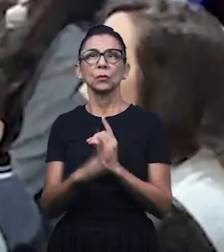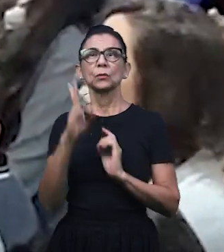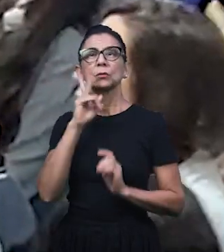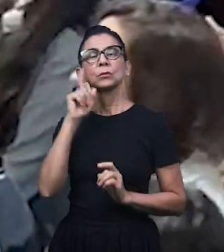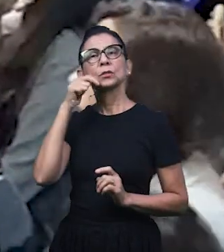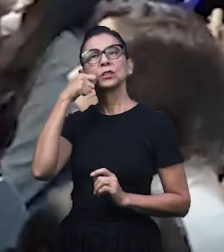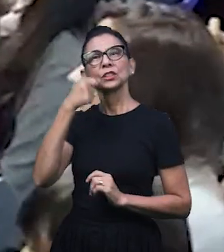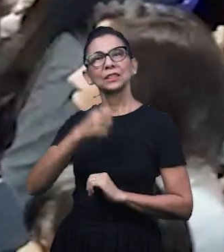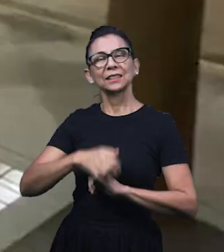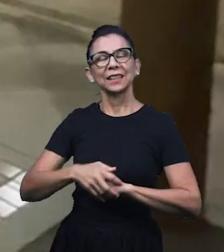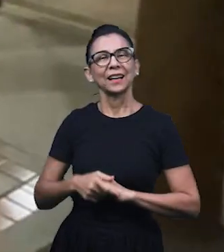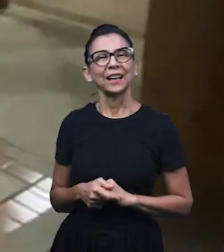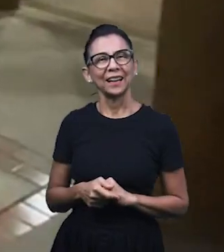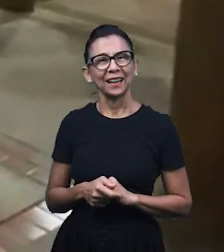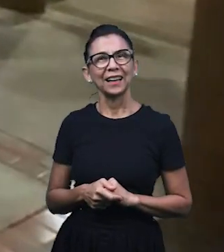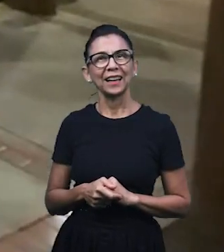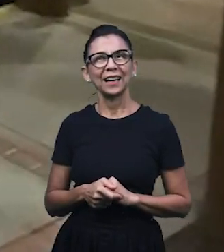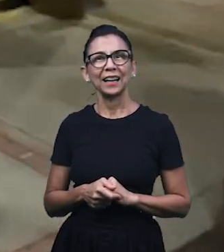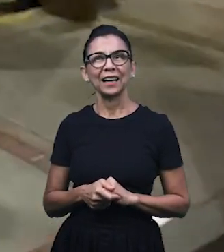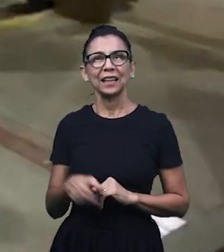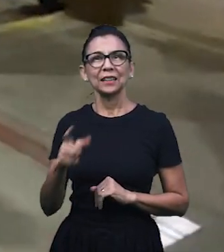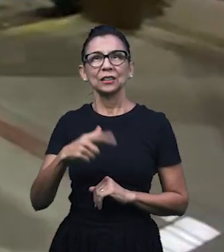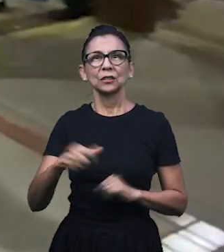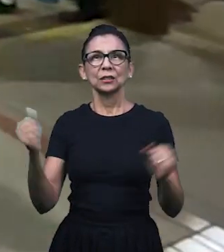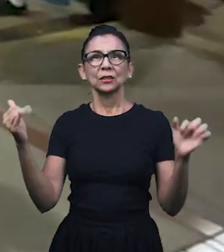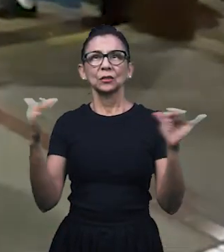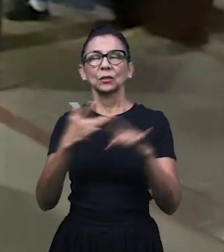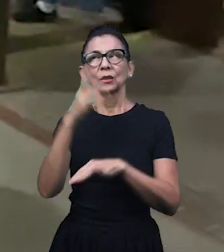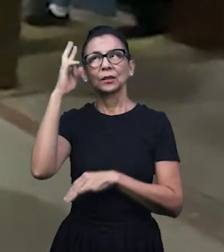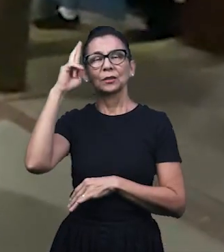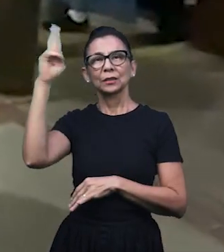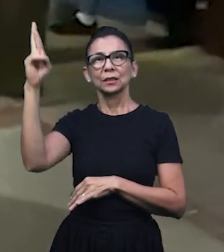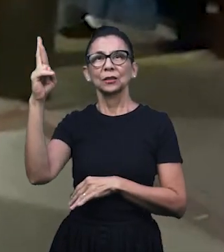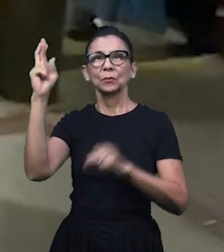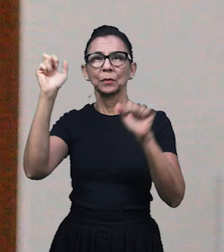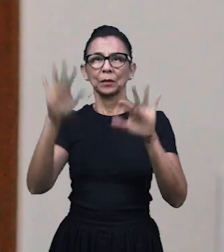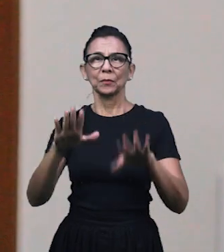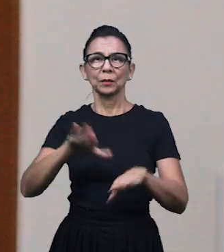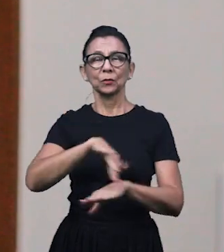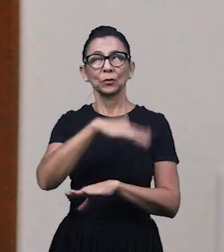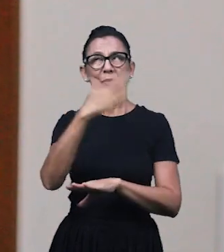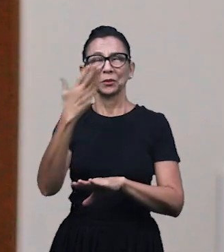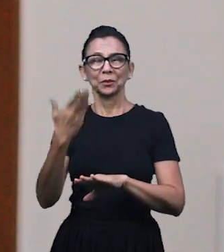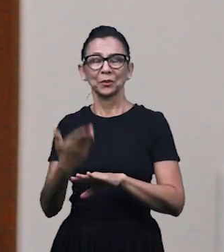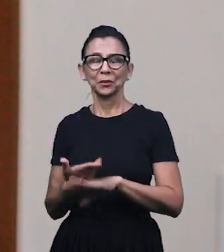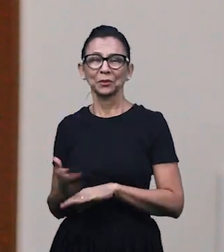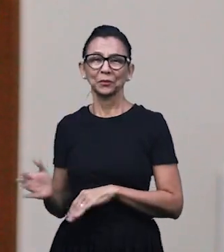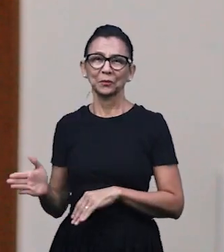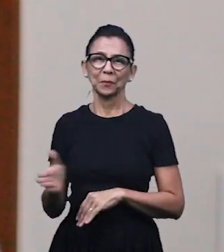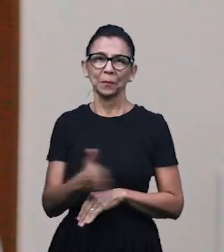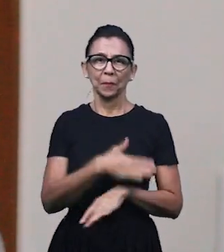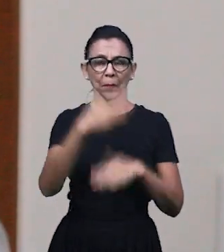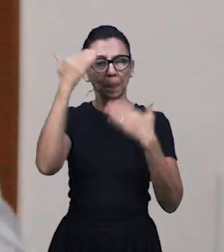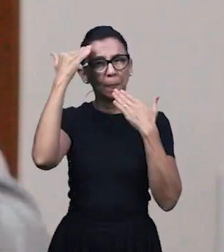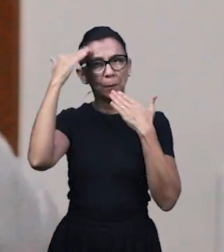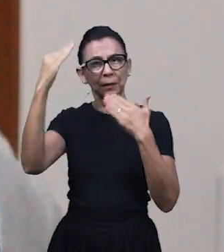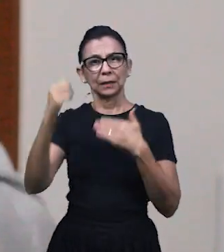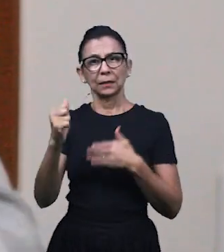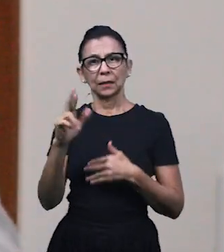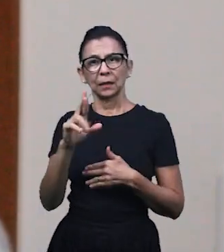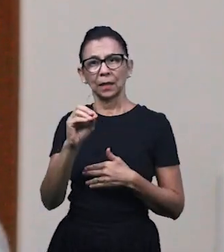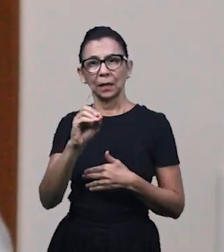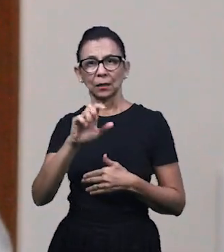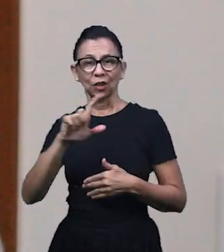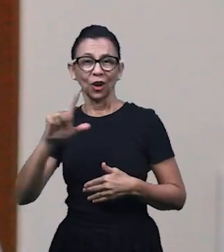igreja se alegrou unanimemente pelas bênçãos vivenciadas ao longo de todo o dia. Obrigado, Carol. Deus abençoe. Uma